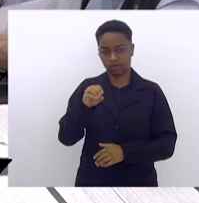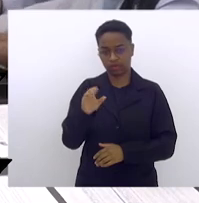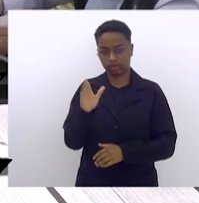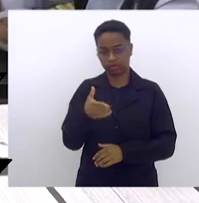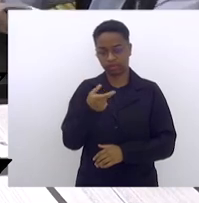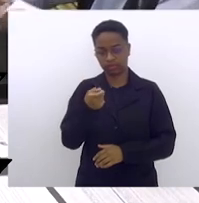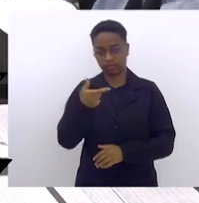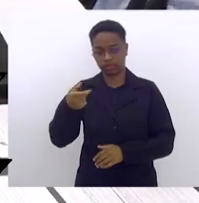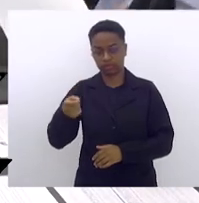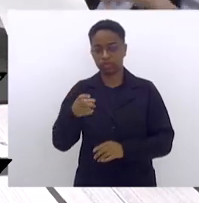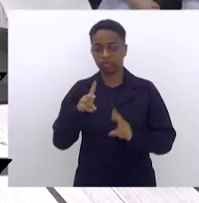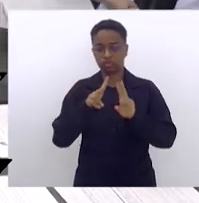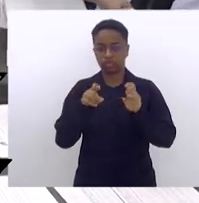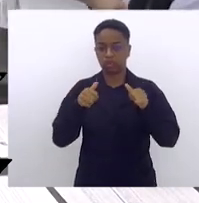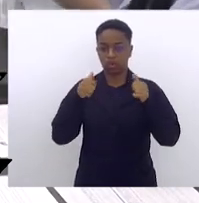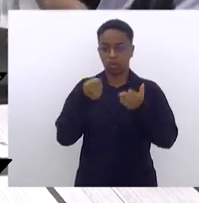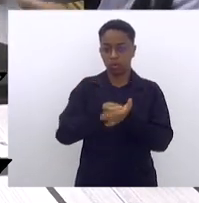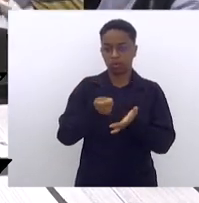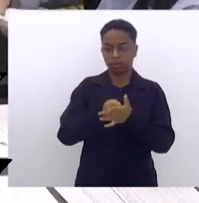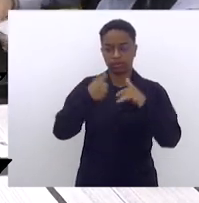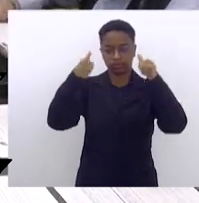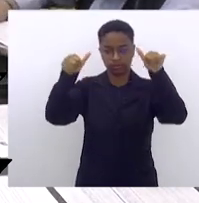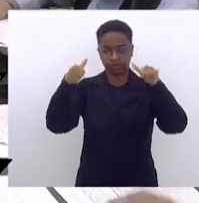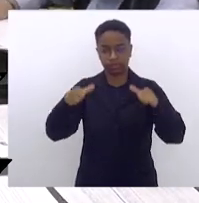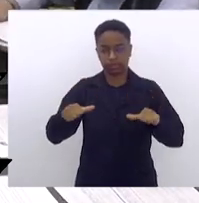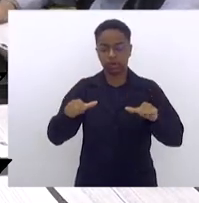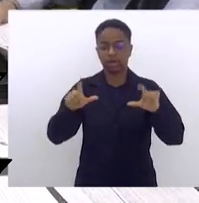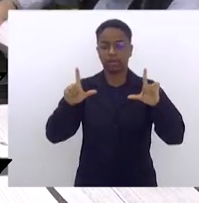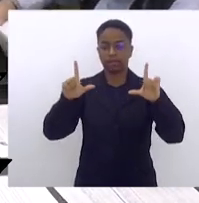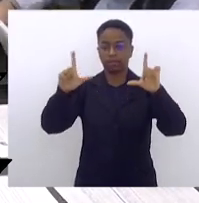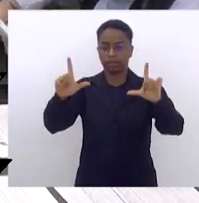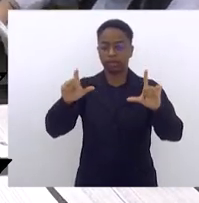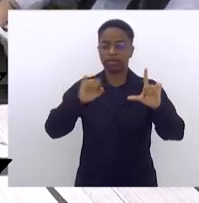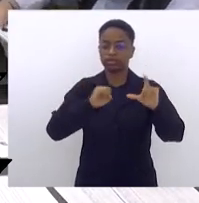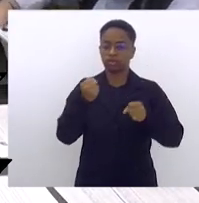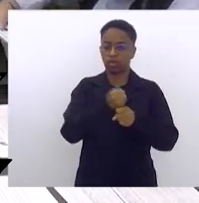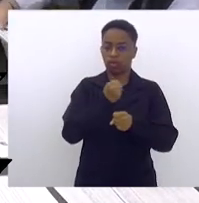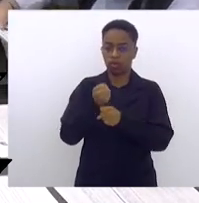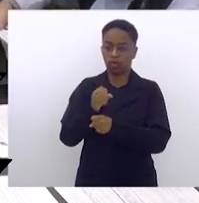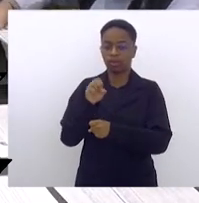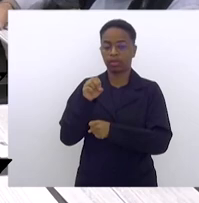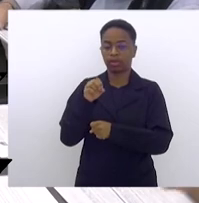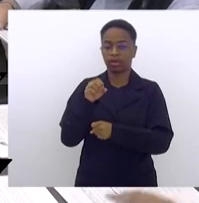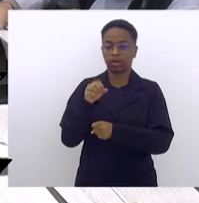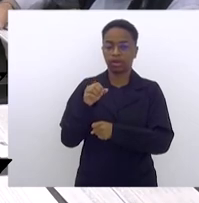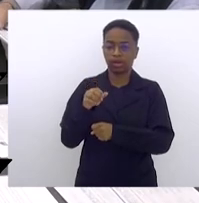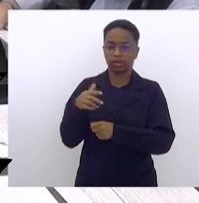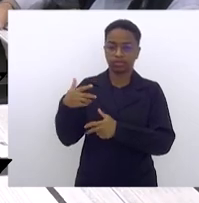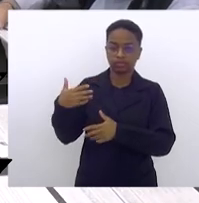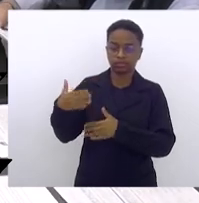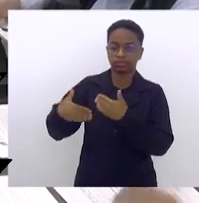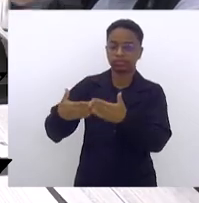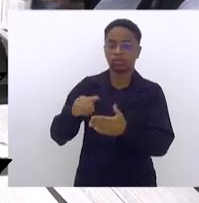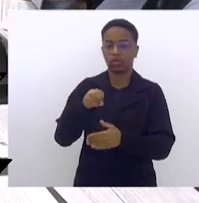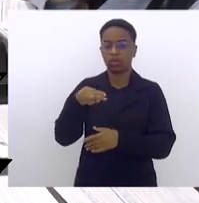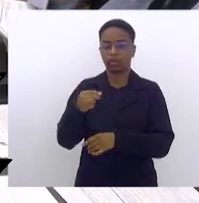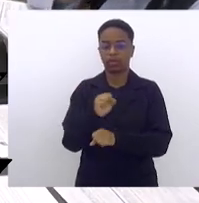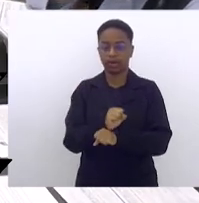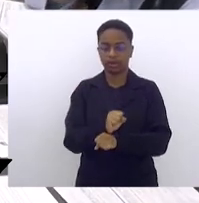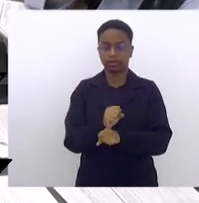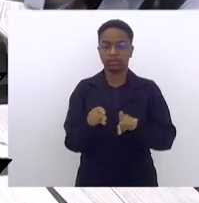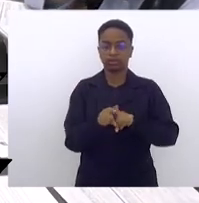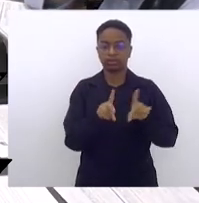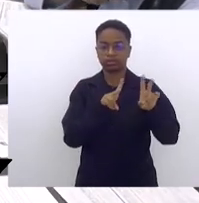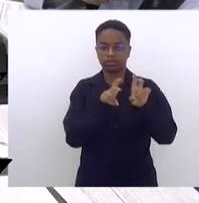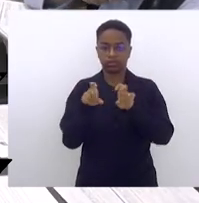sobre a obrigatoriedade da fixação de placa informativa em todas as obras públicas em andamento ou paralisadas no Estado do Rio de Janeiro, e dá outras providências, para parecer,